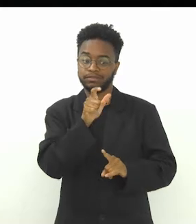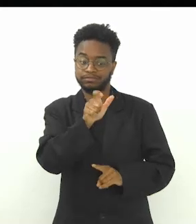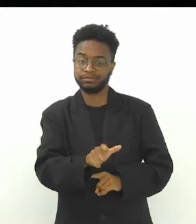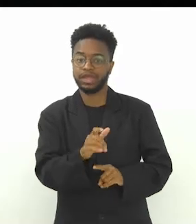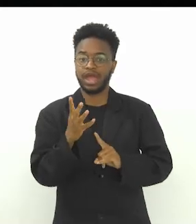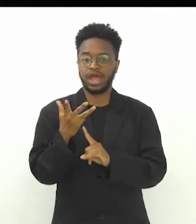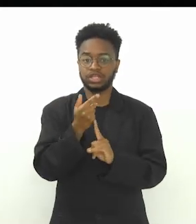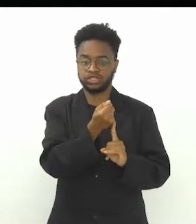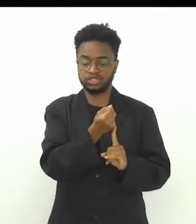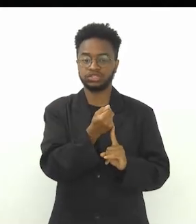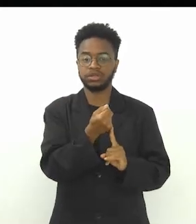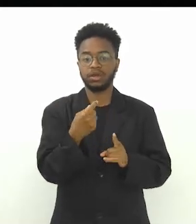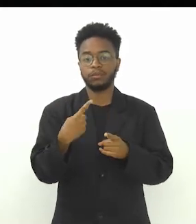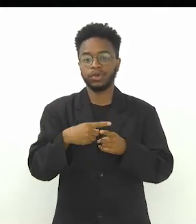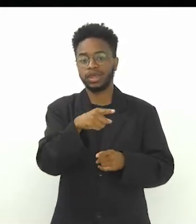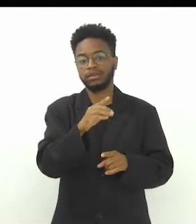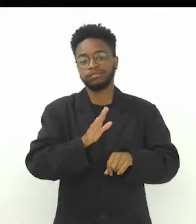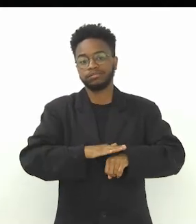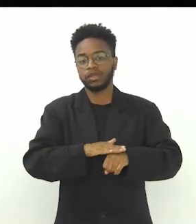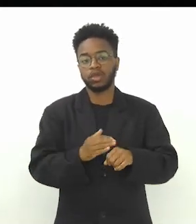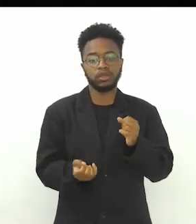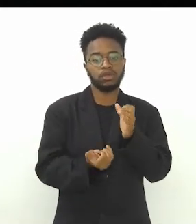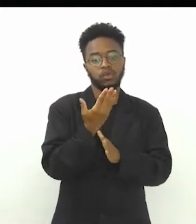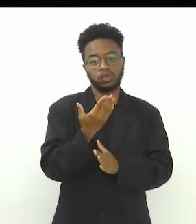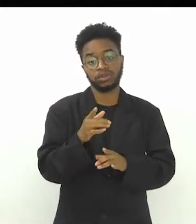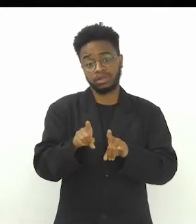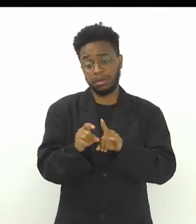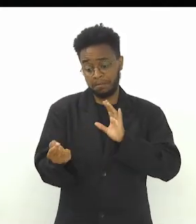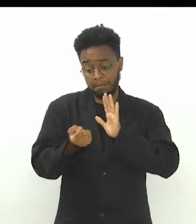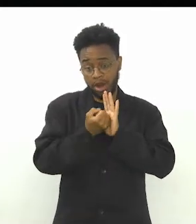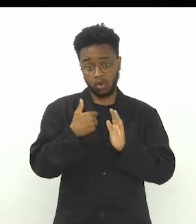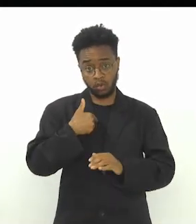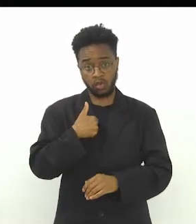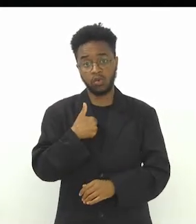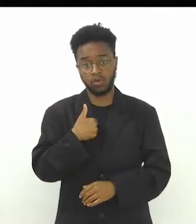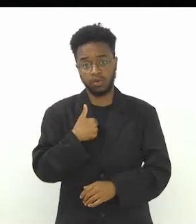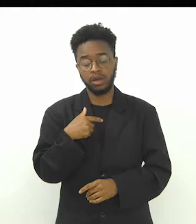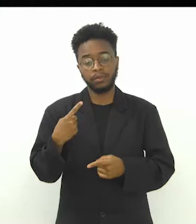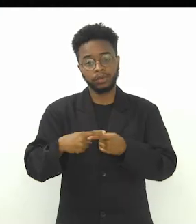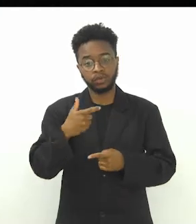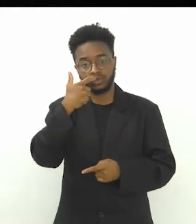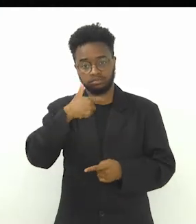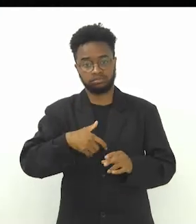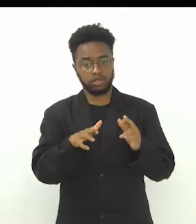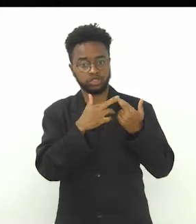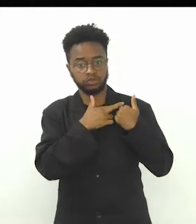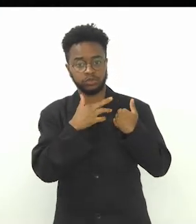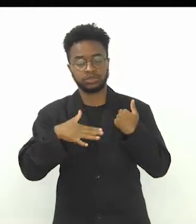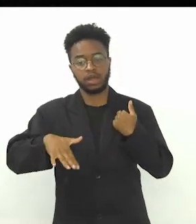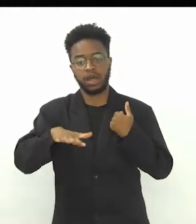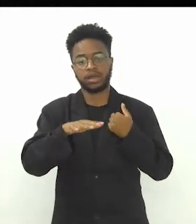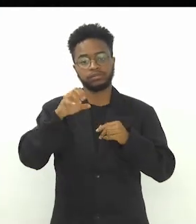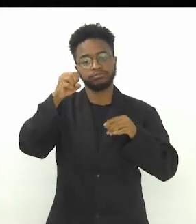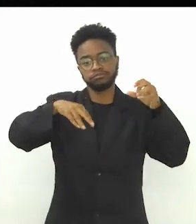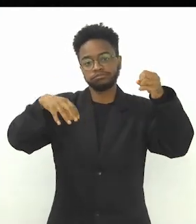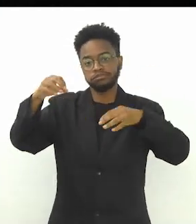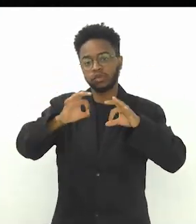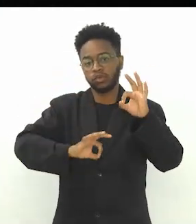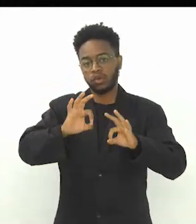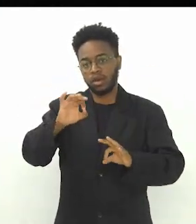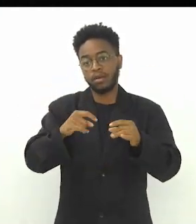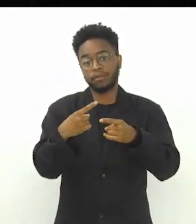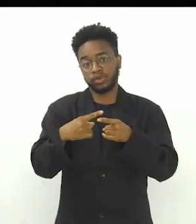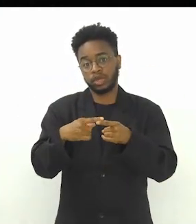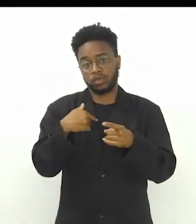artista que desenvolveu. Me marcou também enquanto responsável pela iluminação da escola, porque